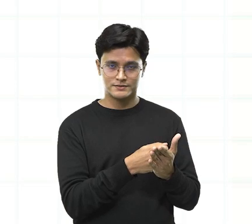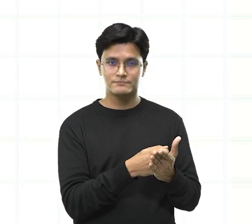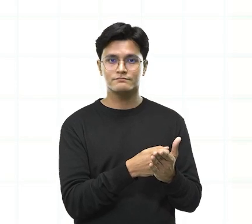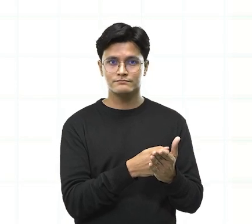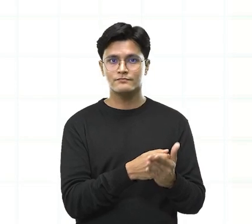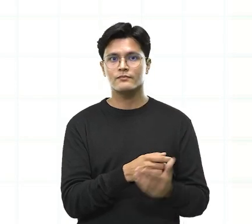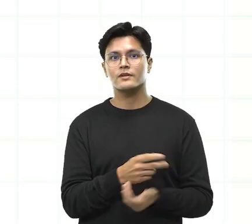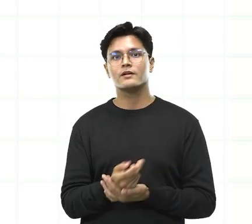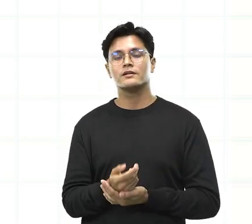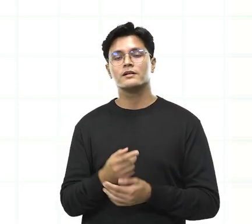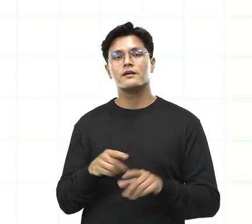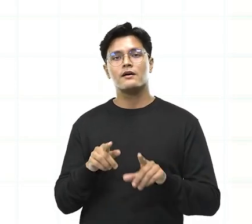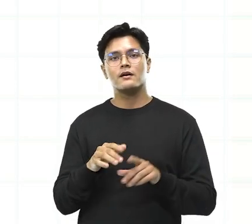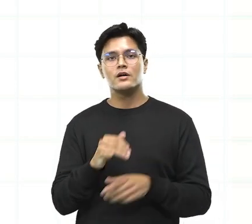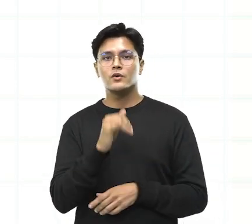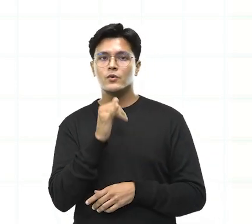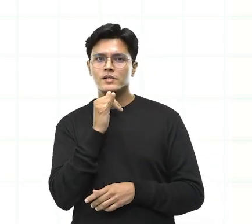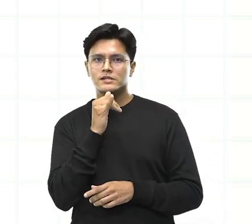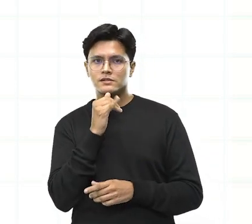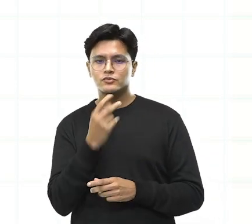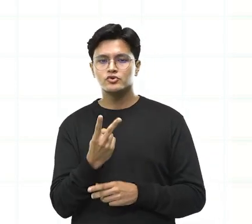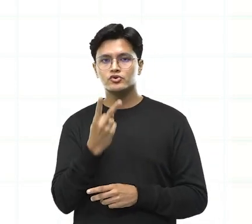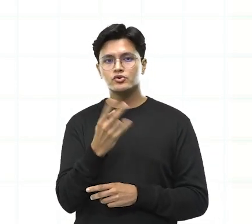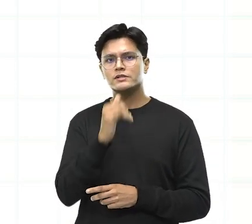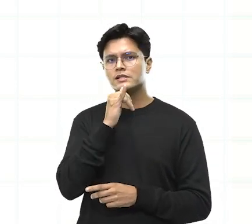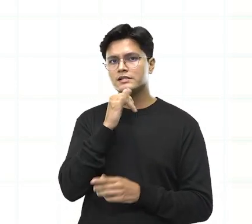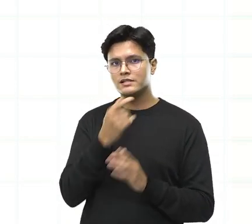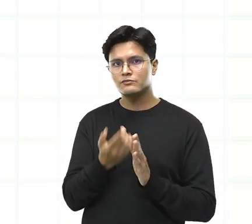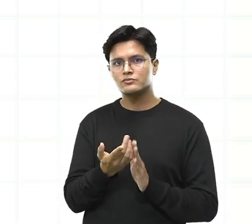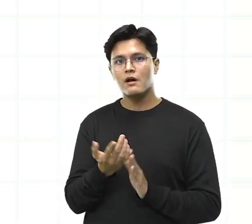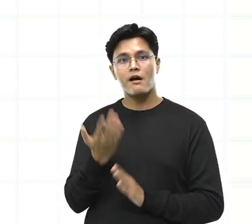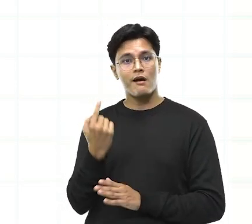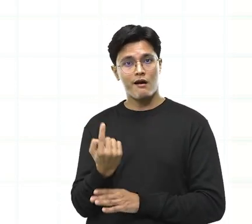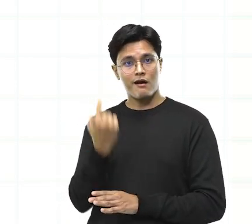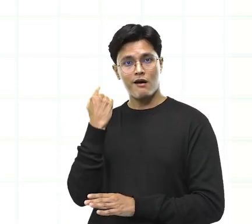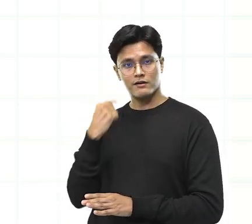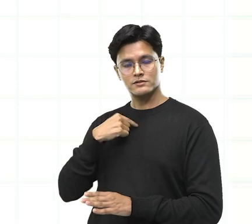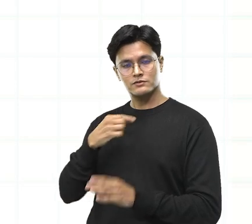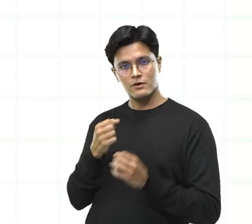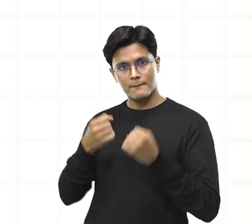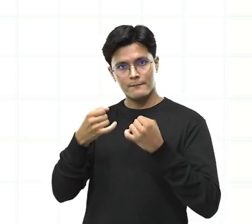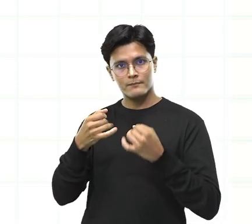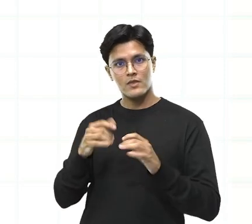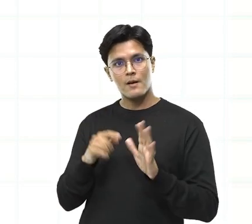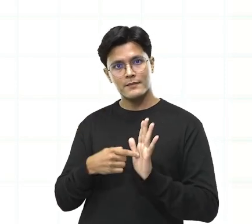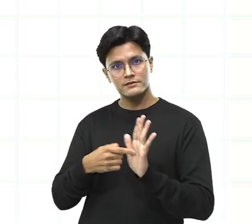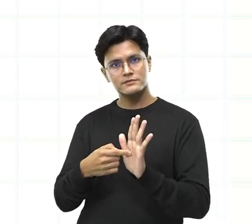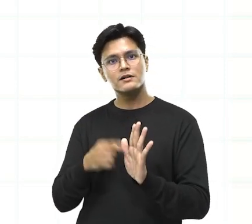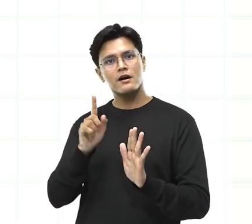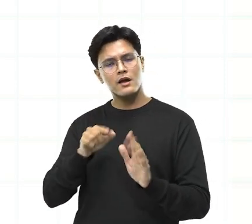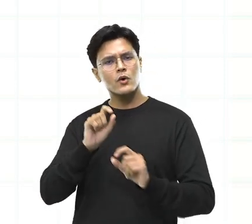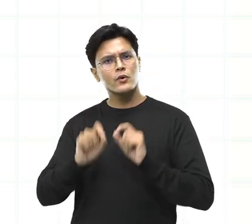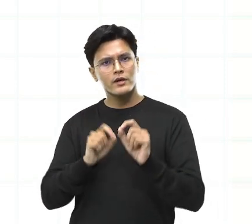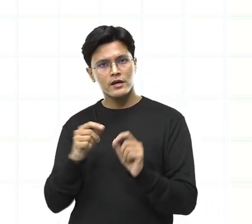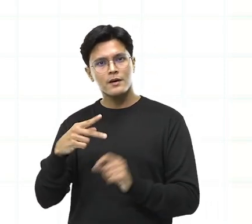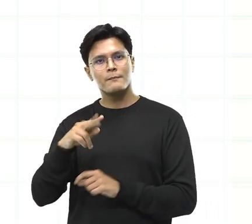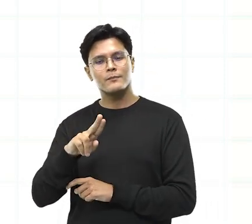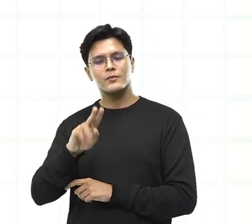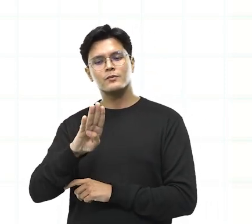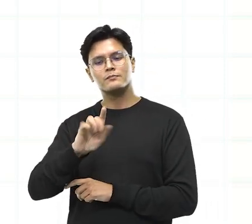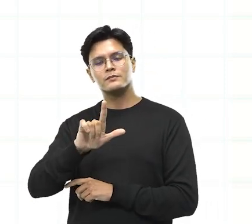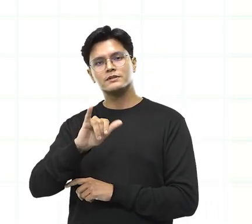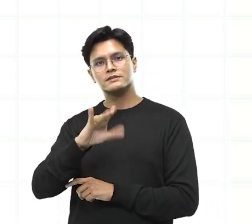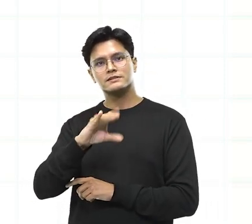nossos dois primeiros exemplos seriam publicidades, tá? Então a gente tem aí uma diferenciação, né, entre